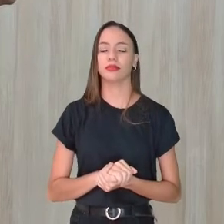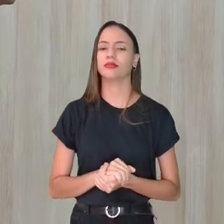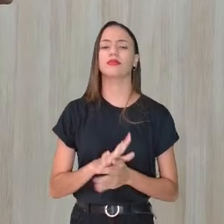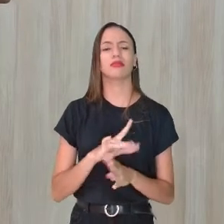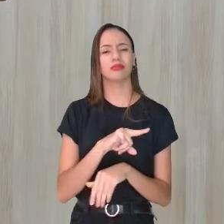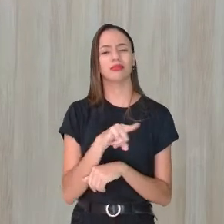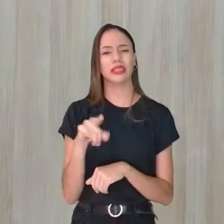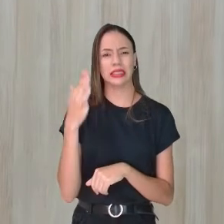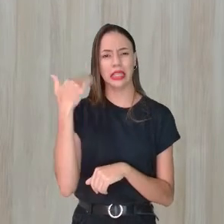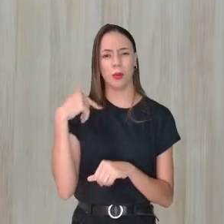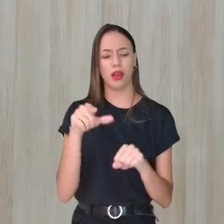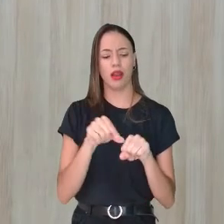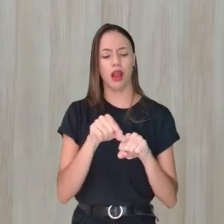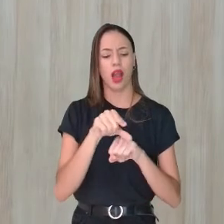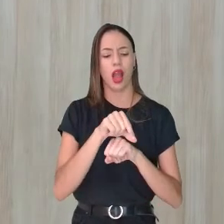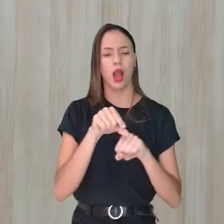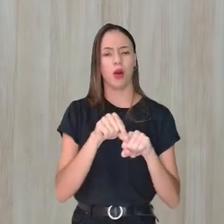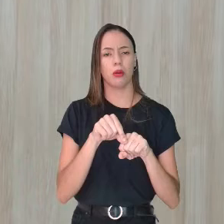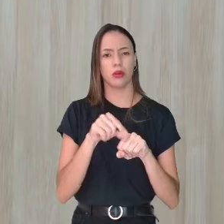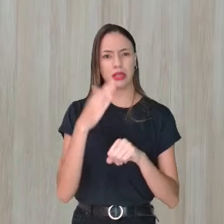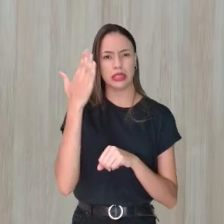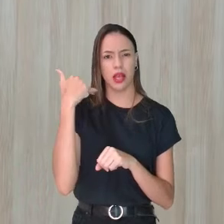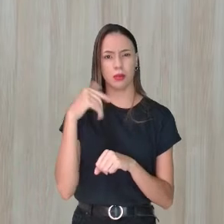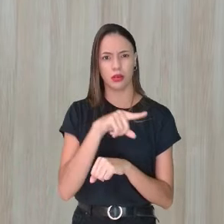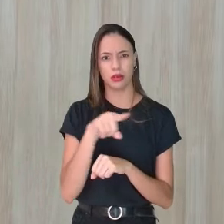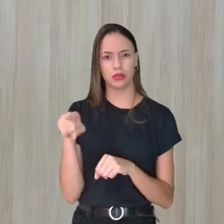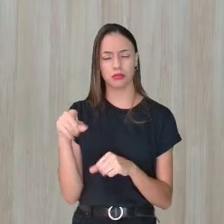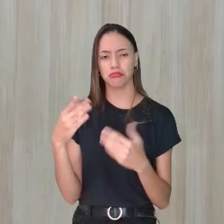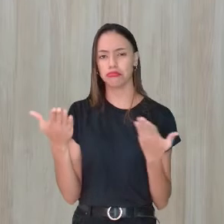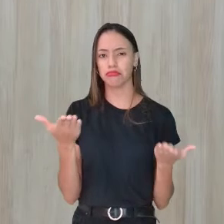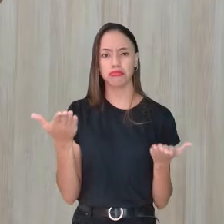Você sabe o que é argumentar? E aí?